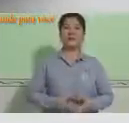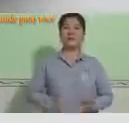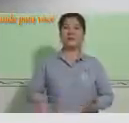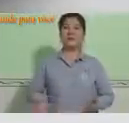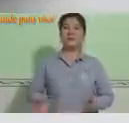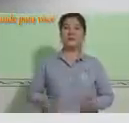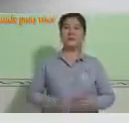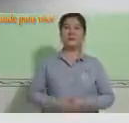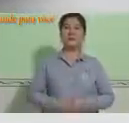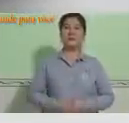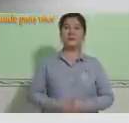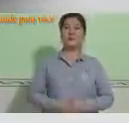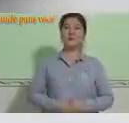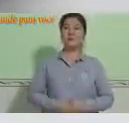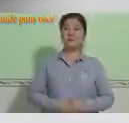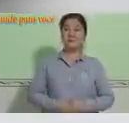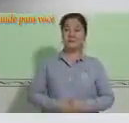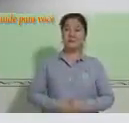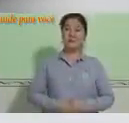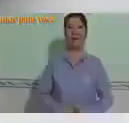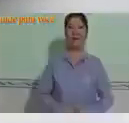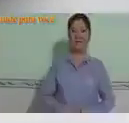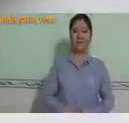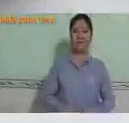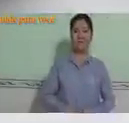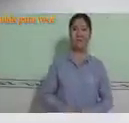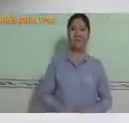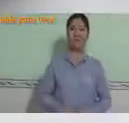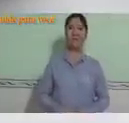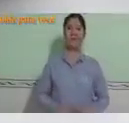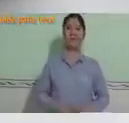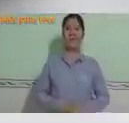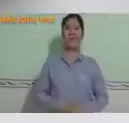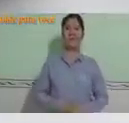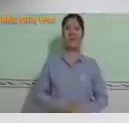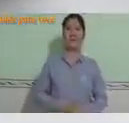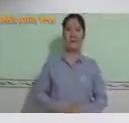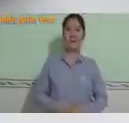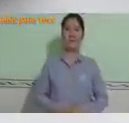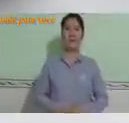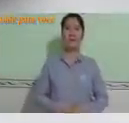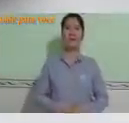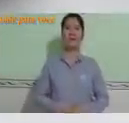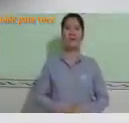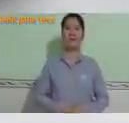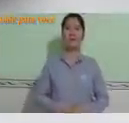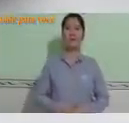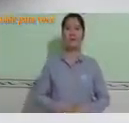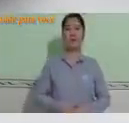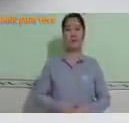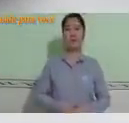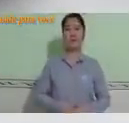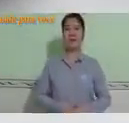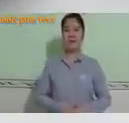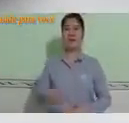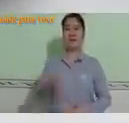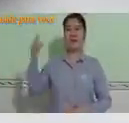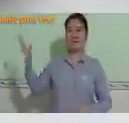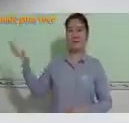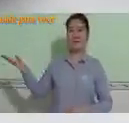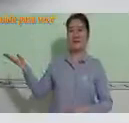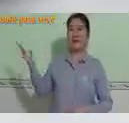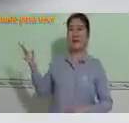a circulação sanguínea no nervo, como 2 pontos, abrir e fechar os olhos com força, tentar